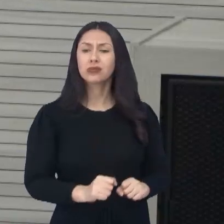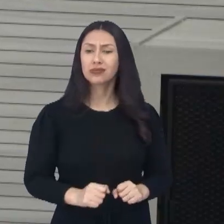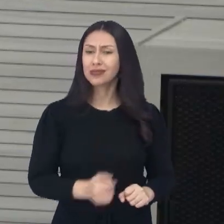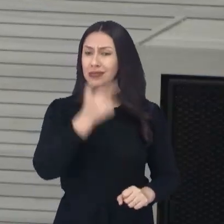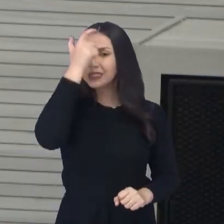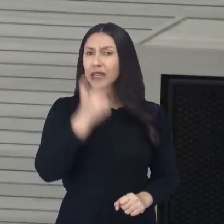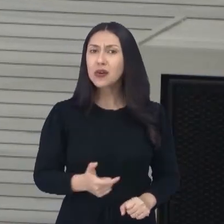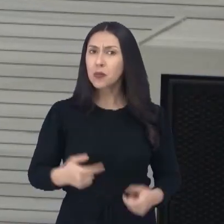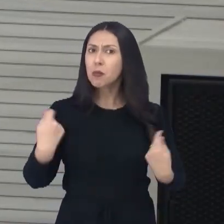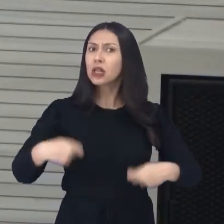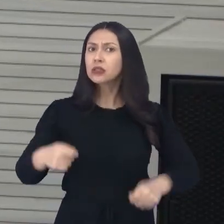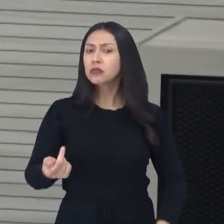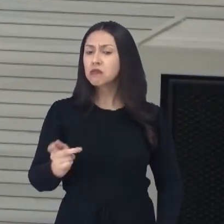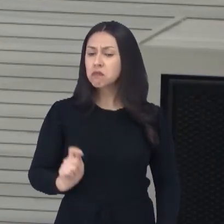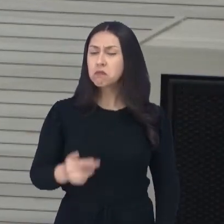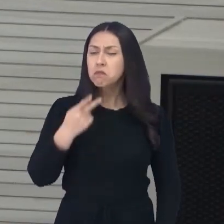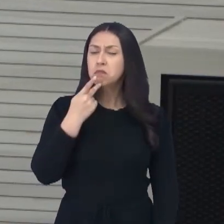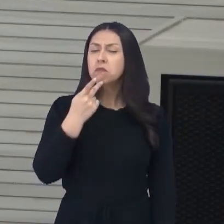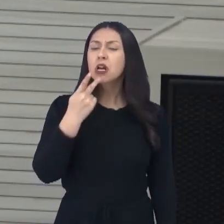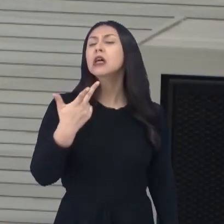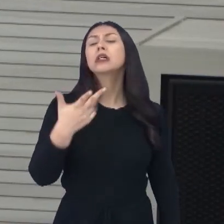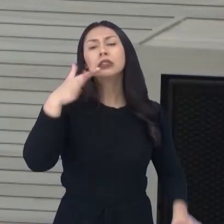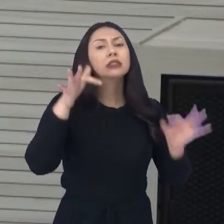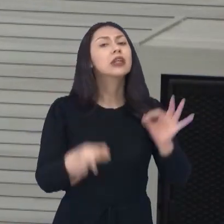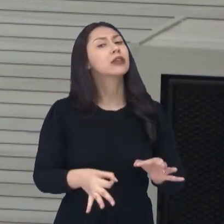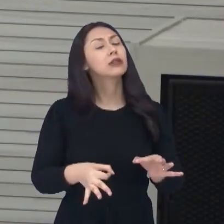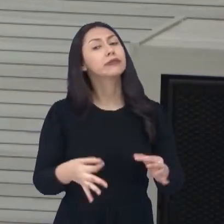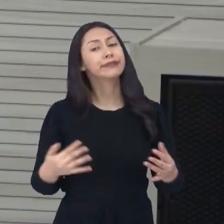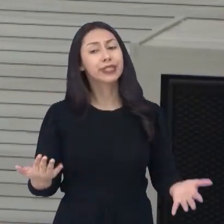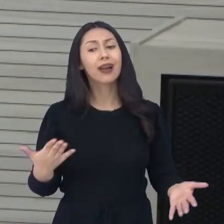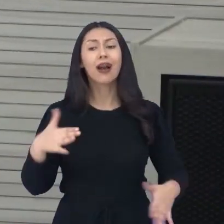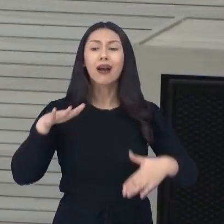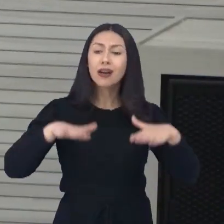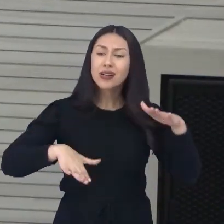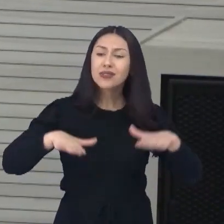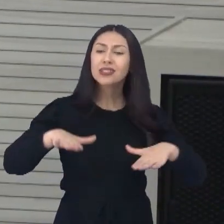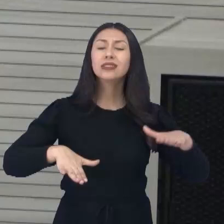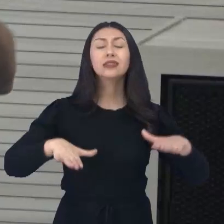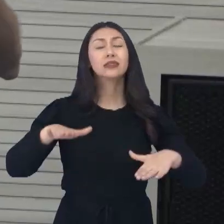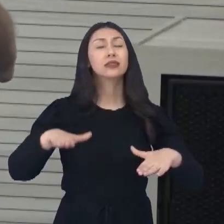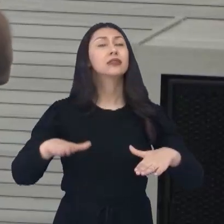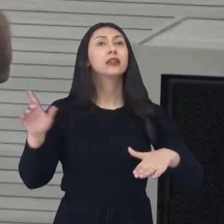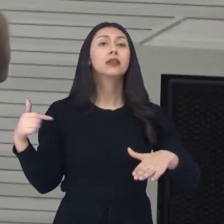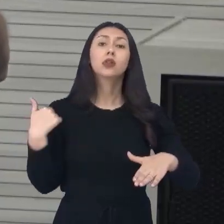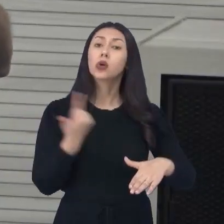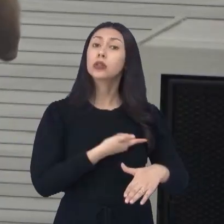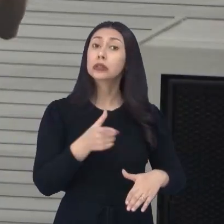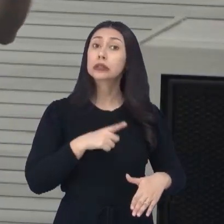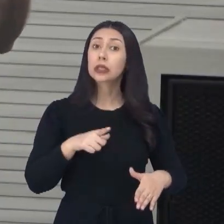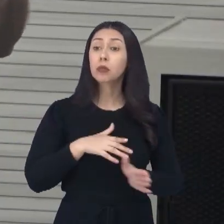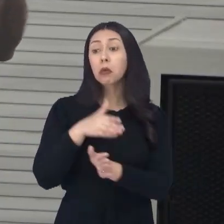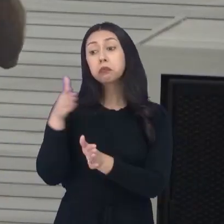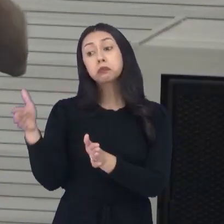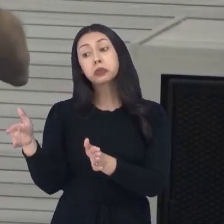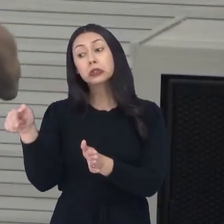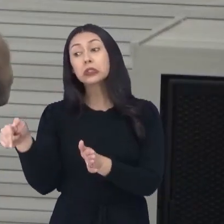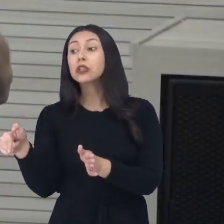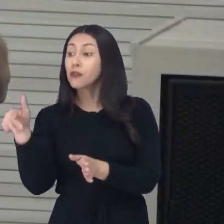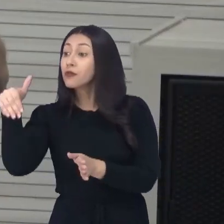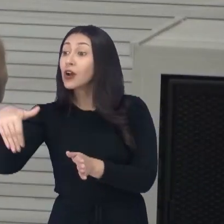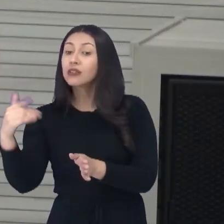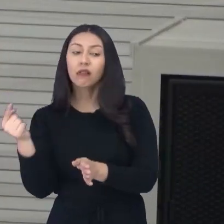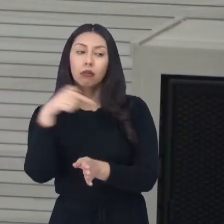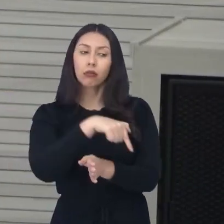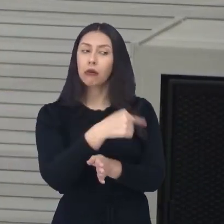nada. Então não dá, gente. Tem certos momentos da vida da gente que a gente tem dois lados. Um quer que você vota, outro quer que